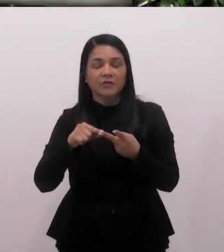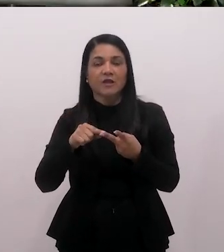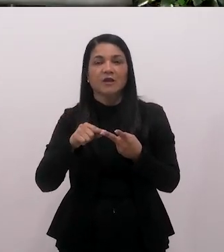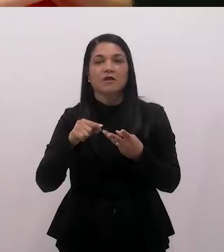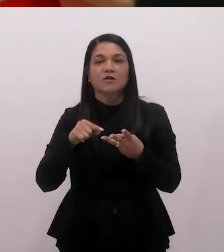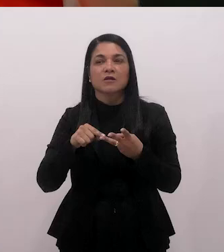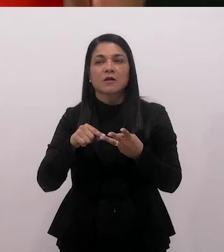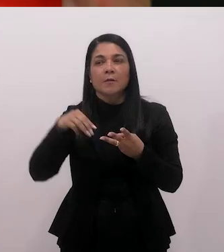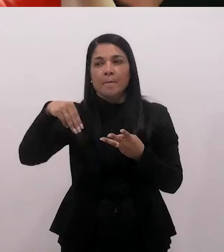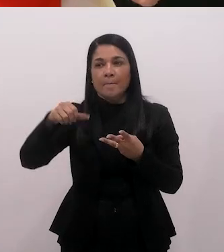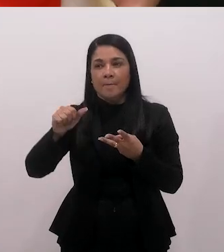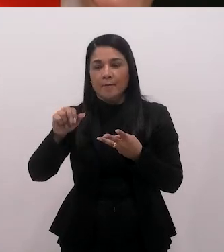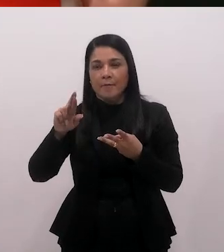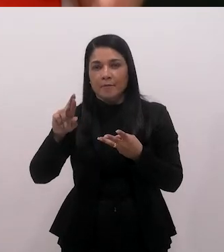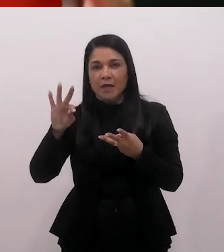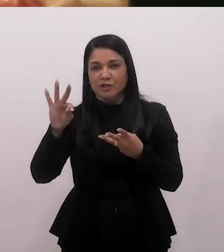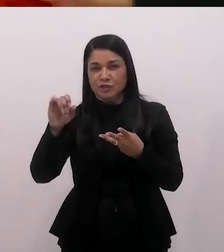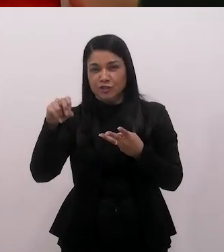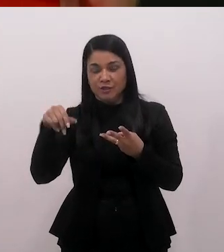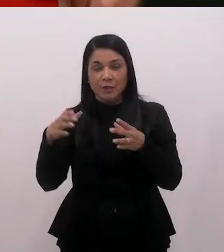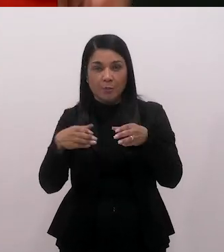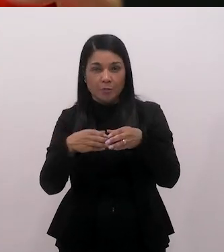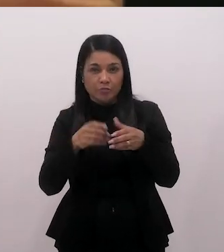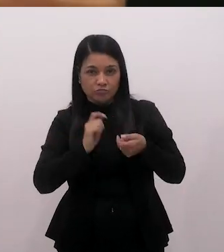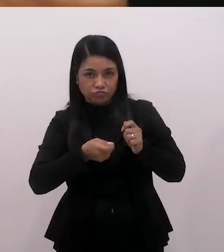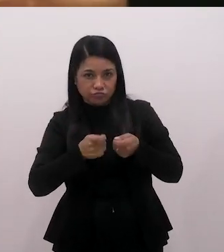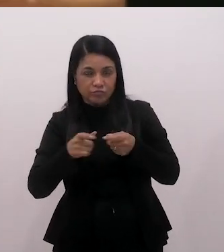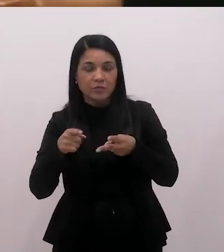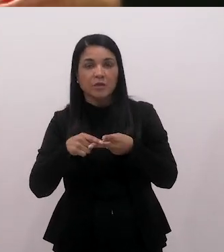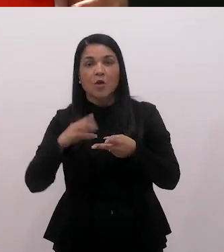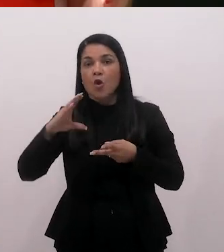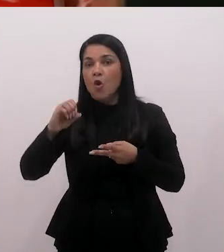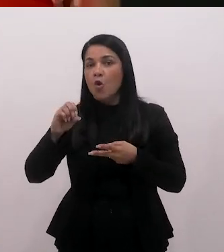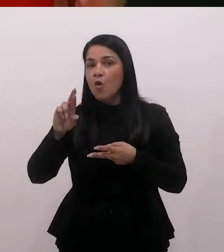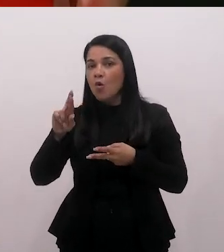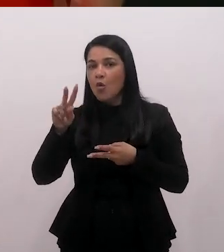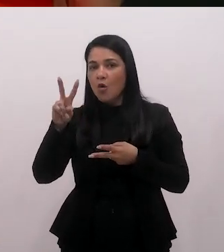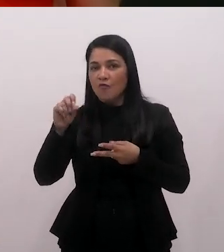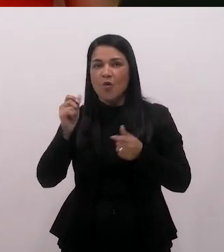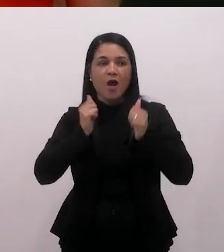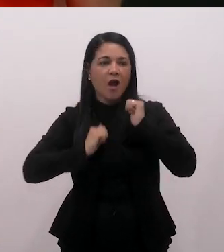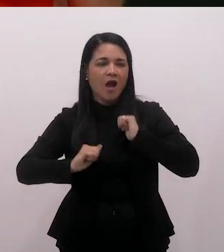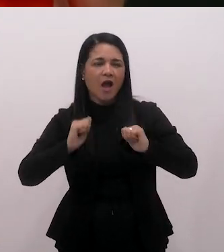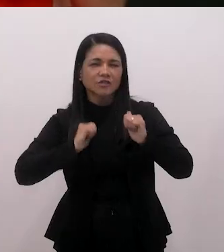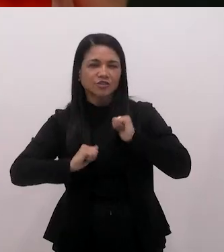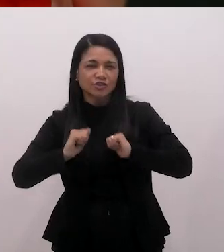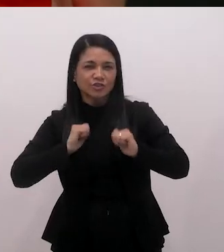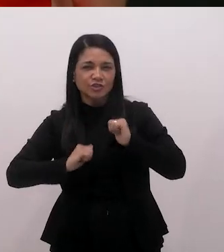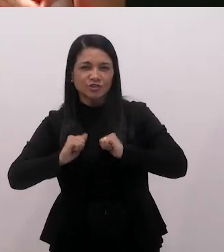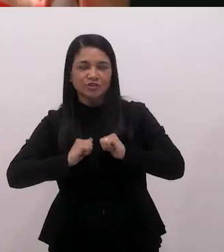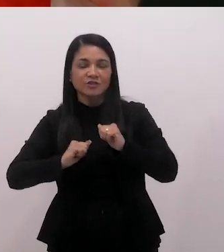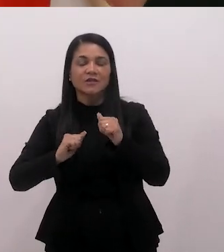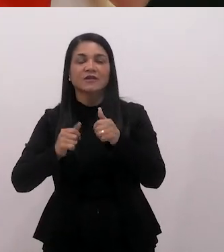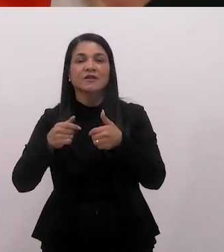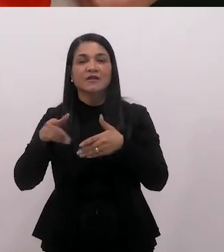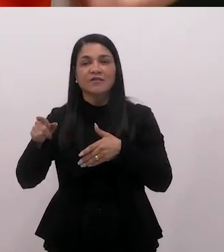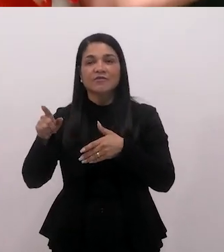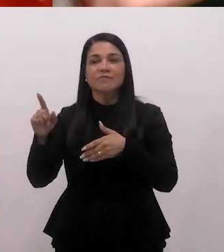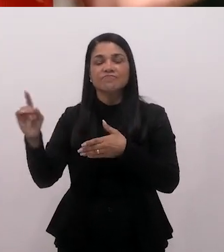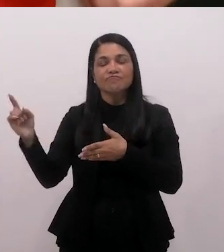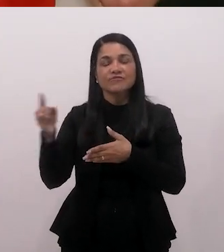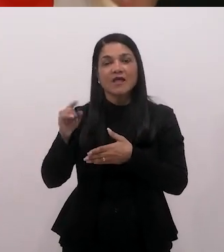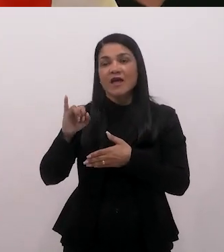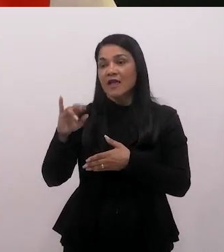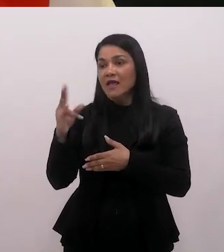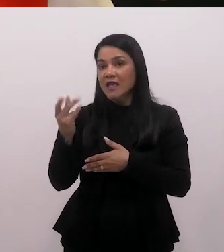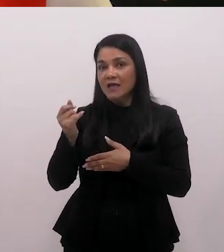Linda Martini, que também são uma banda espetacular, o Corvo, que é um artista bastante emergente, vindo da Ilha da